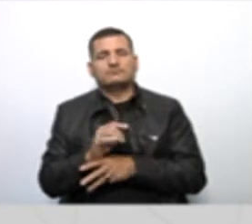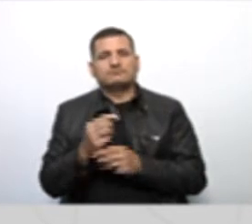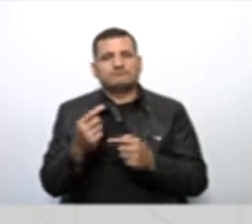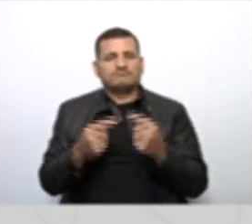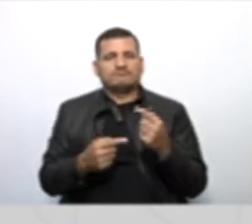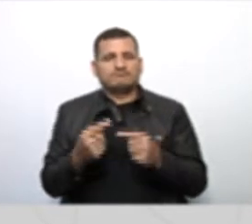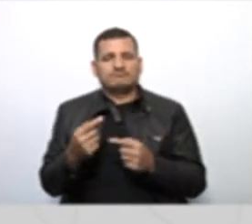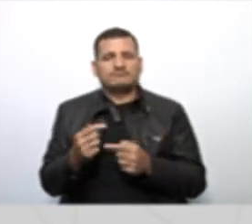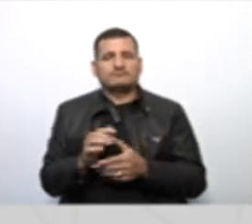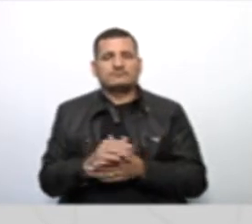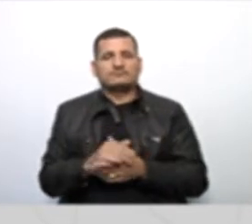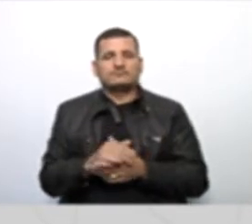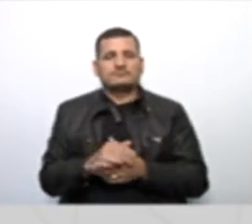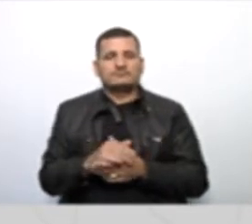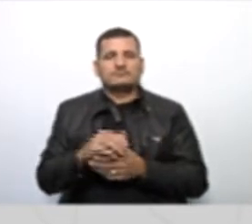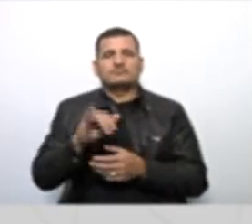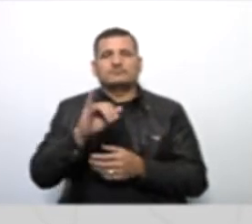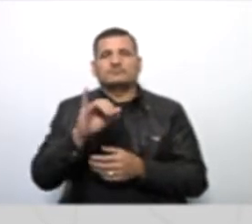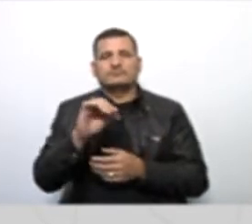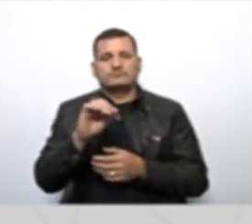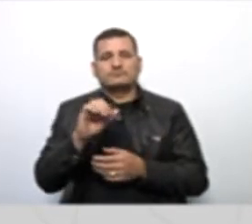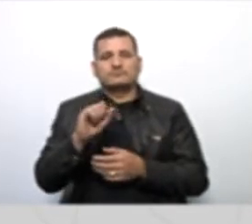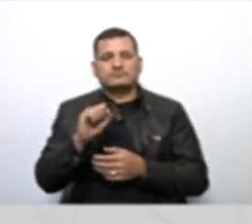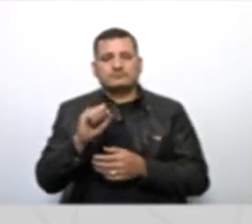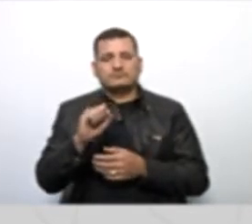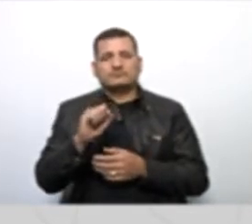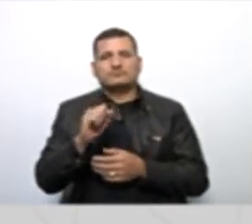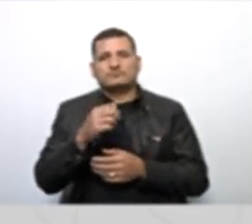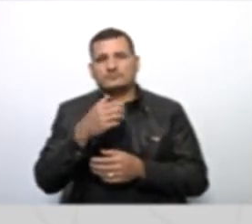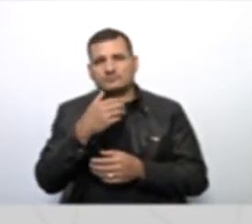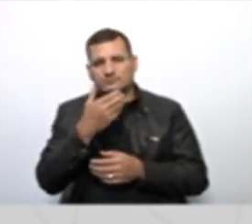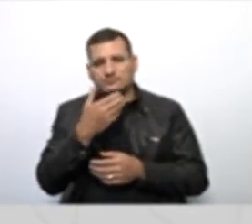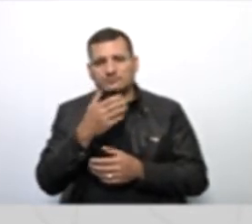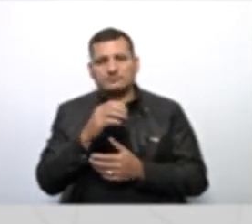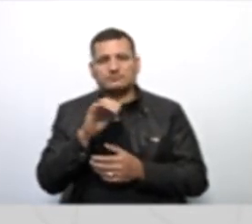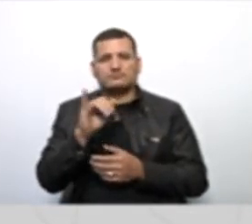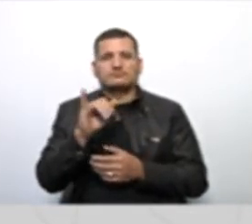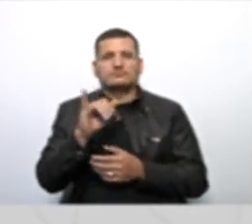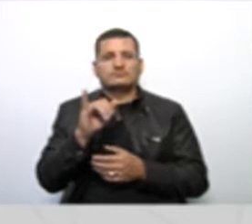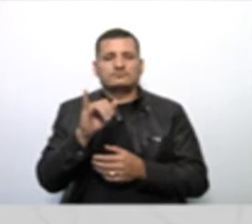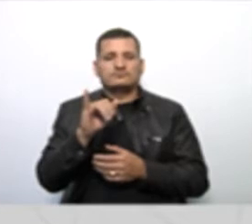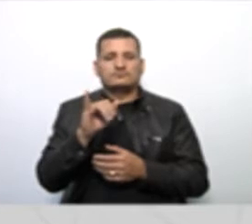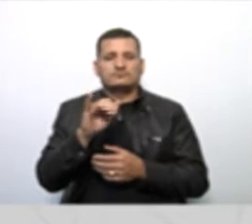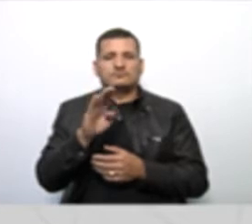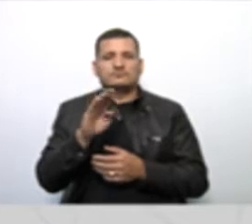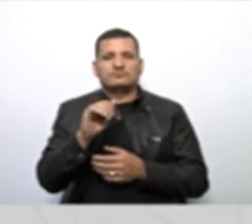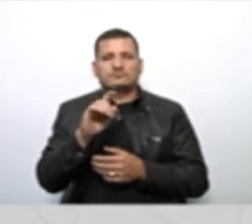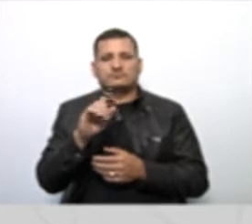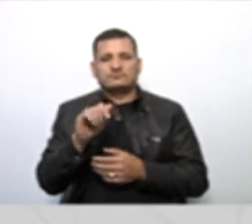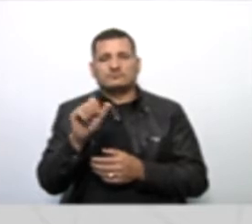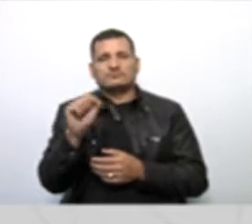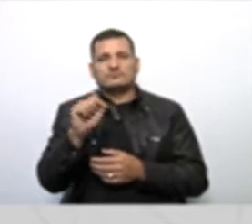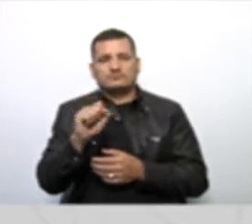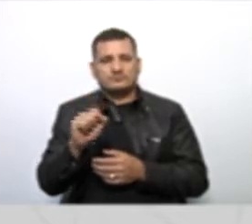O iOS, a Apple, Migo, Intel e Nokia. O Badá da